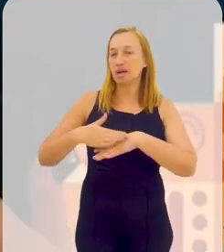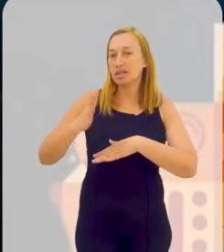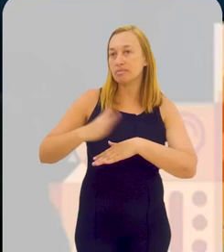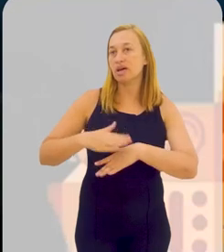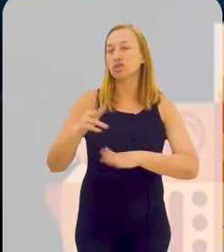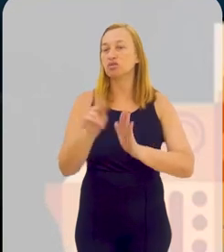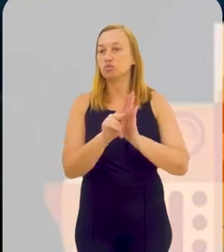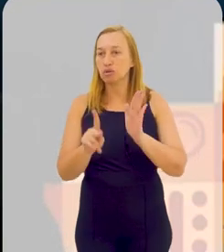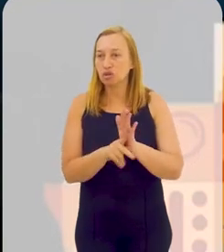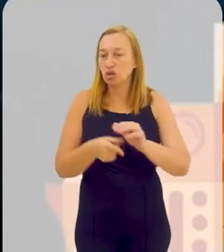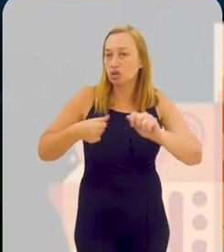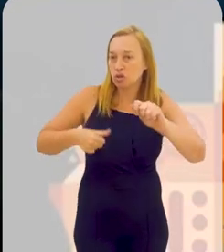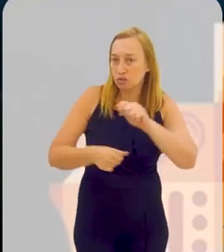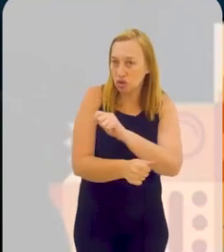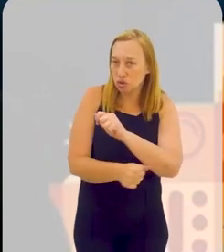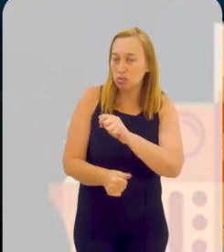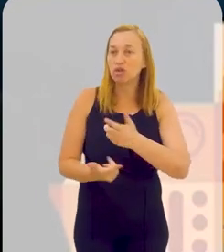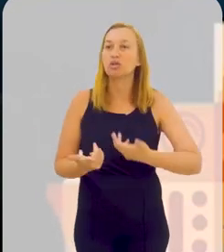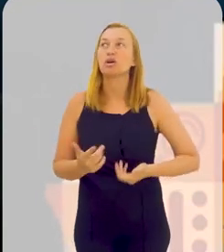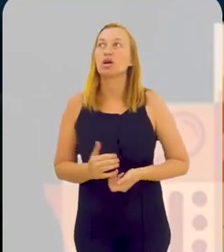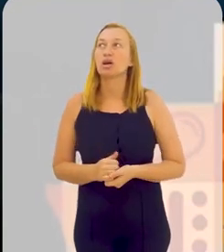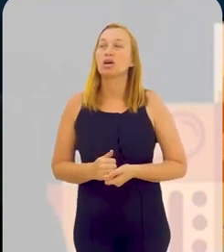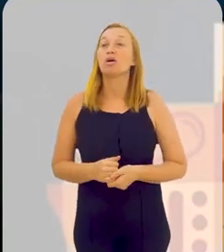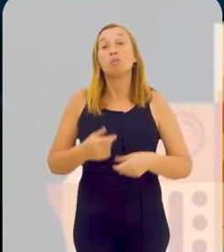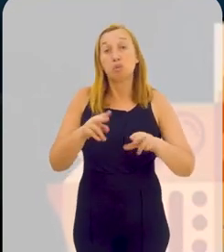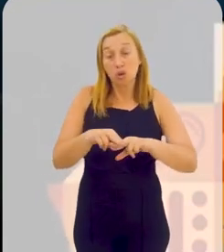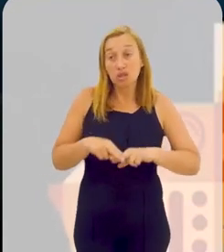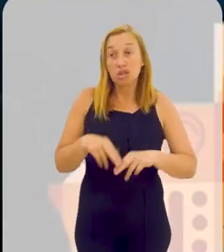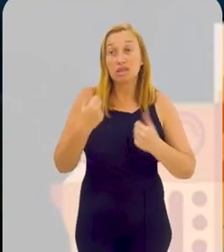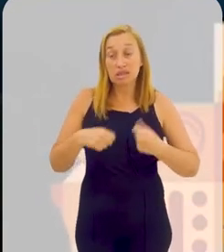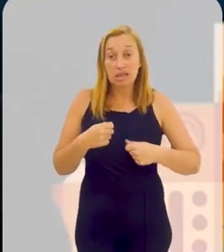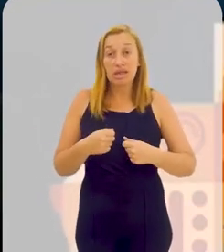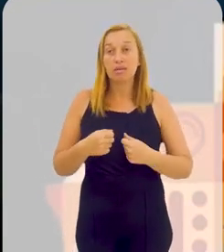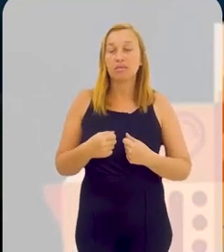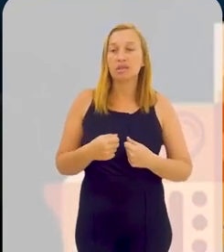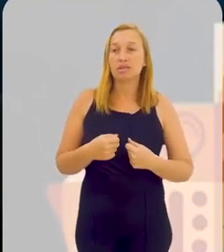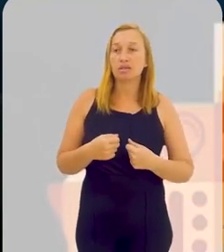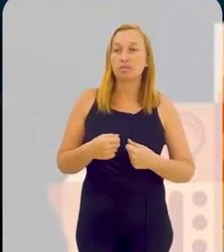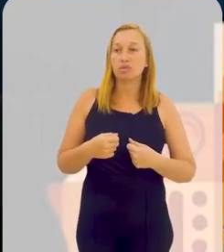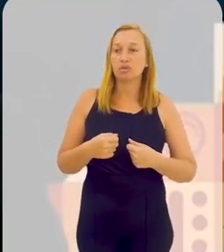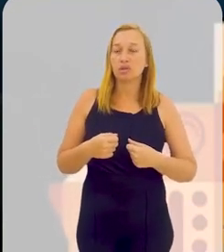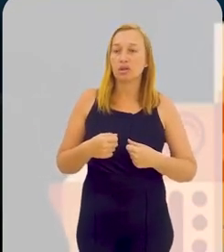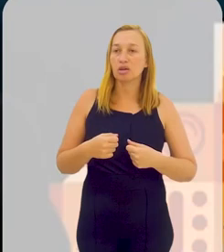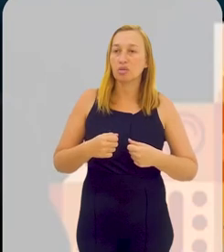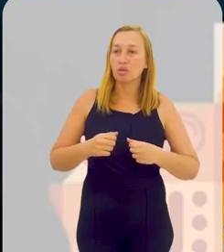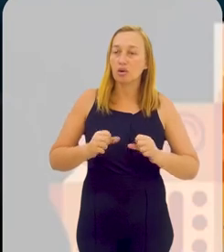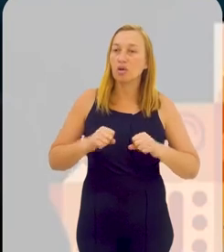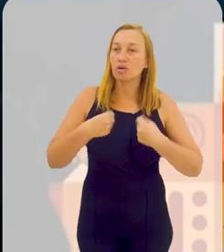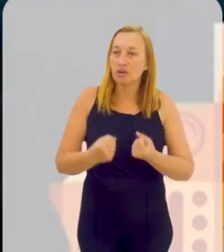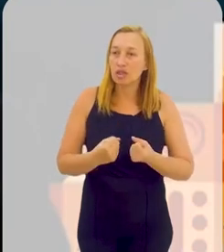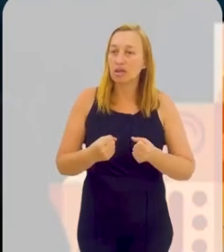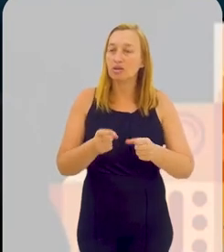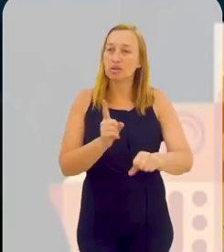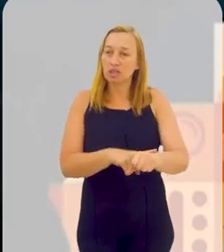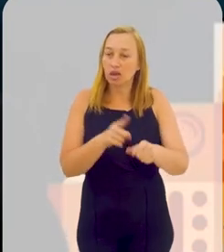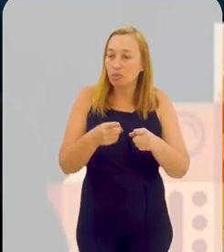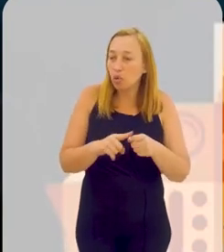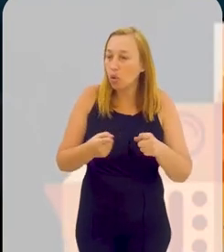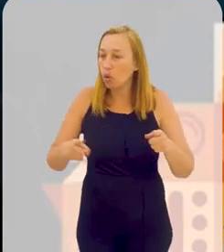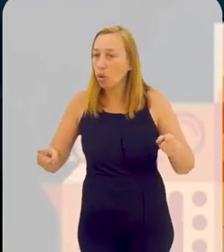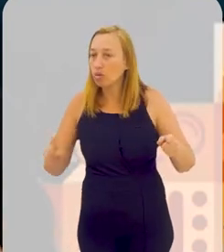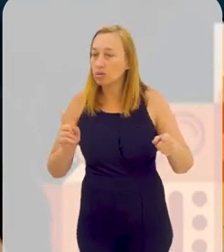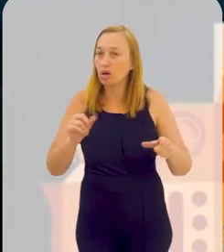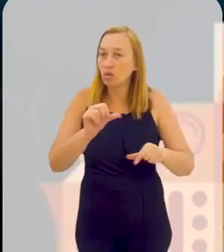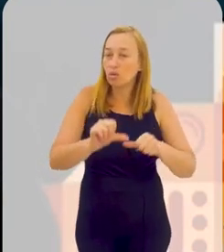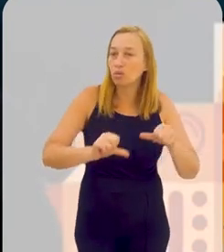depende dos investimentos todos, da manutenção desses investimentos. É por isso que a gente sempre defende a ideia de a questão de longo prazo, a